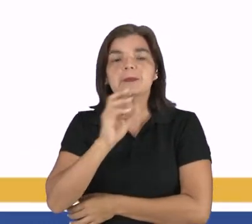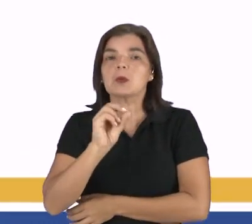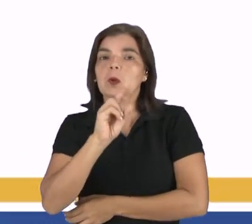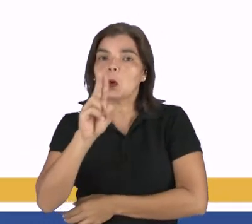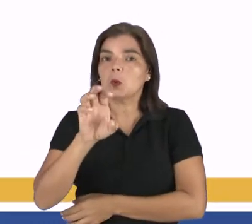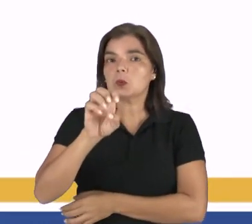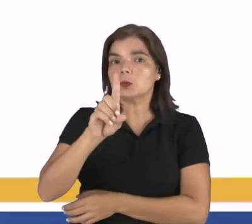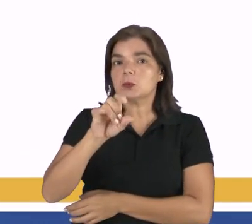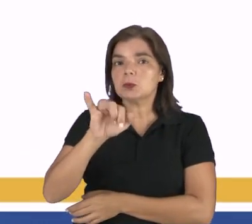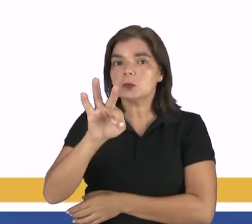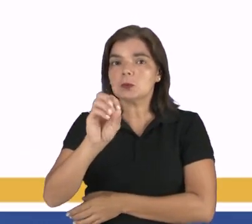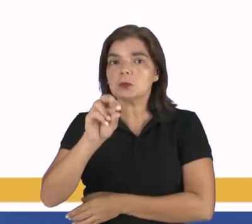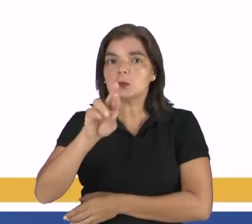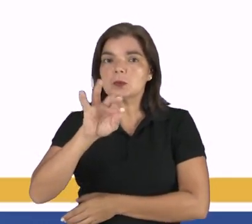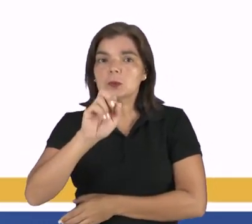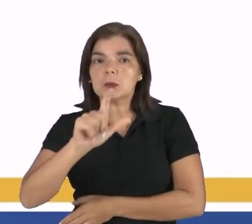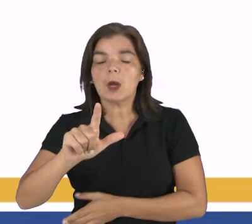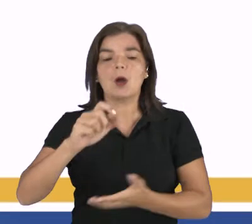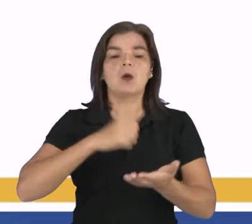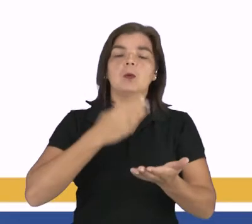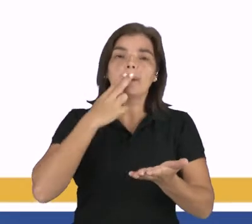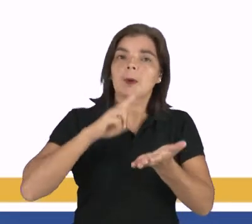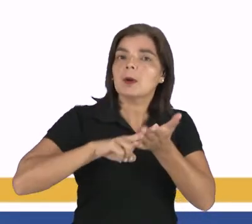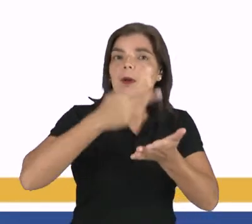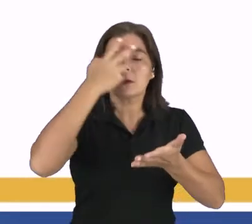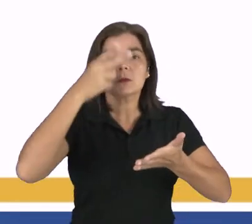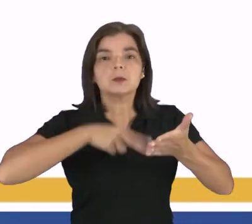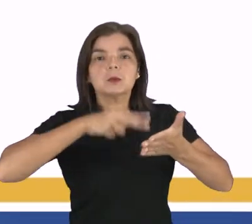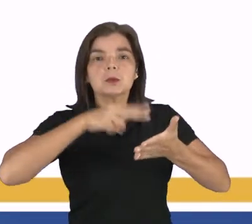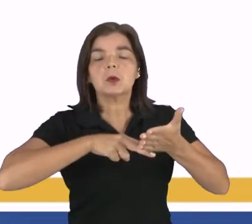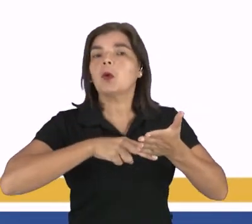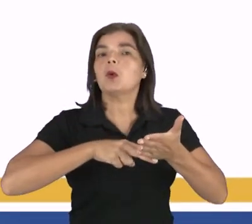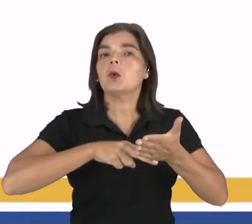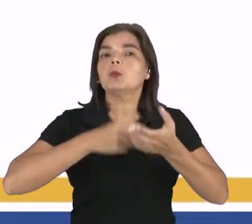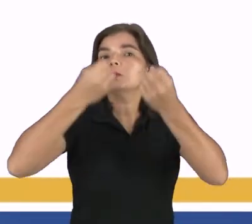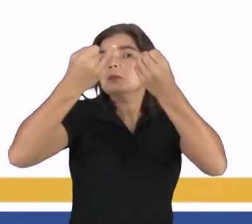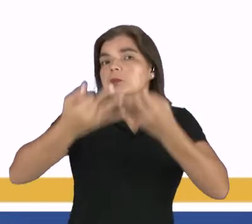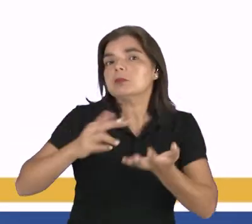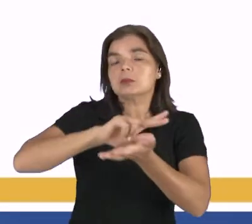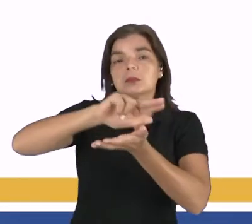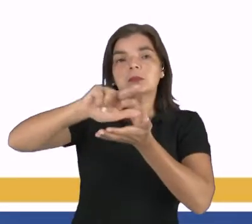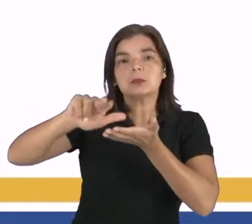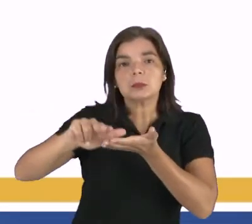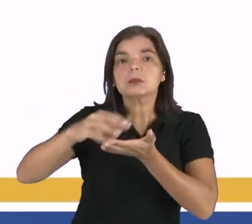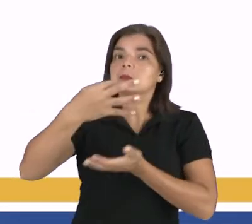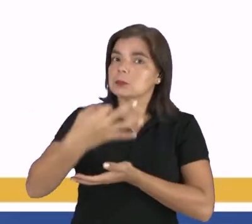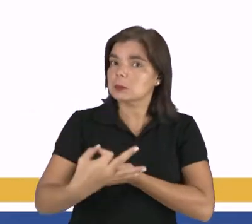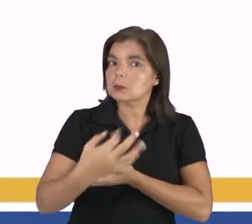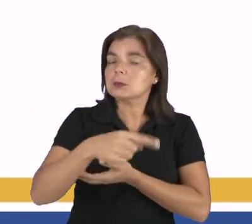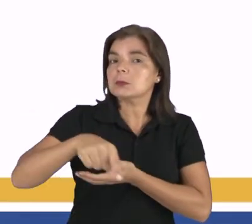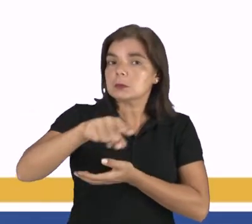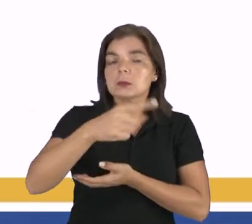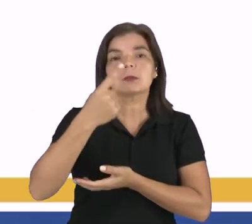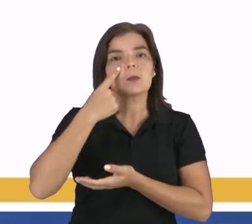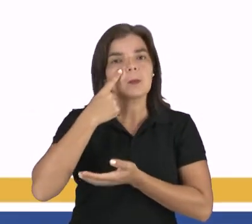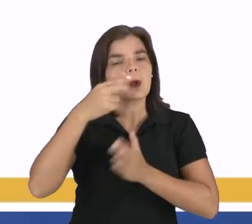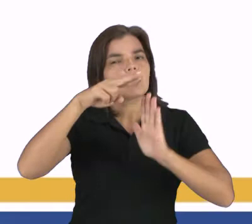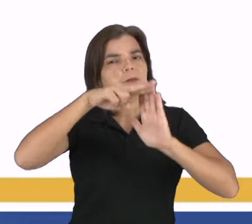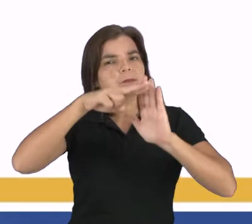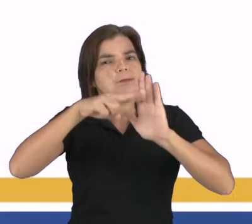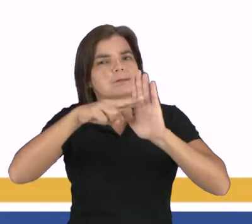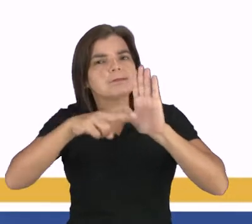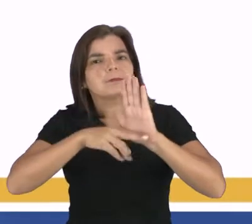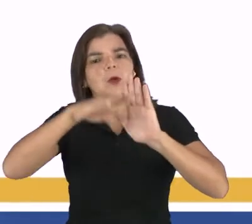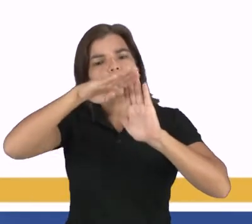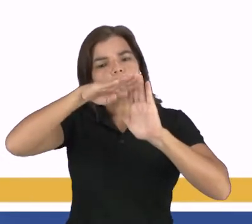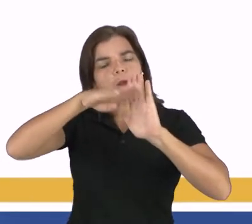ou um editorial, uma carta do leitor, um comentário, certo? Você tem que seguir algumas